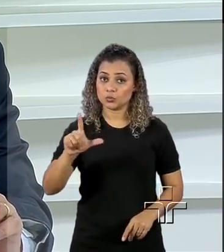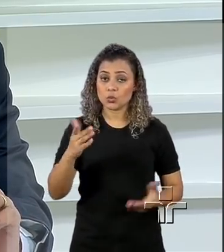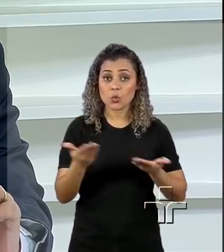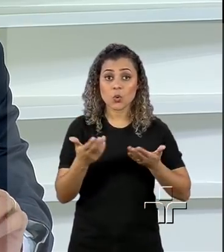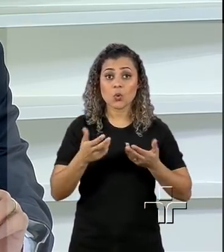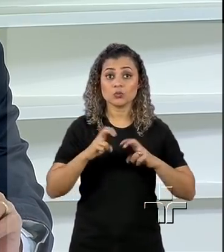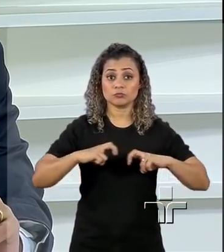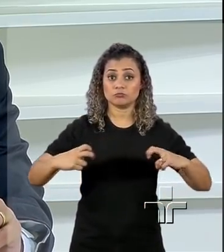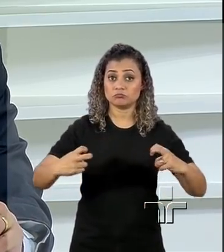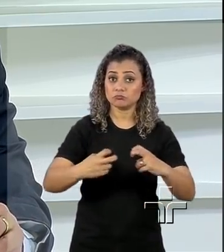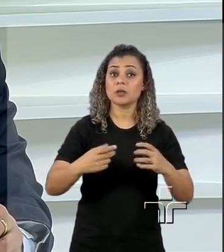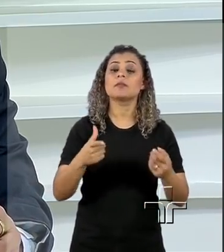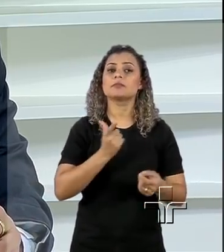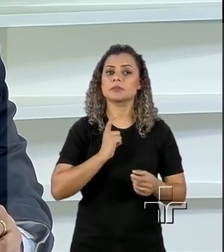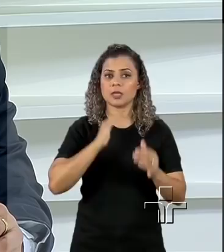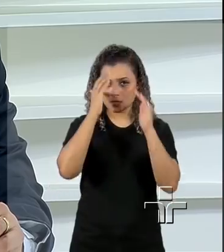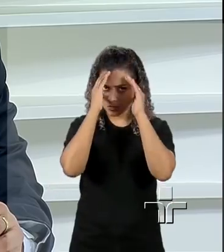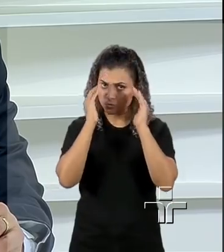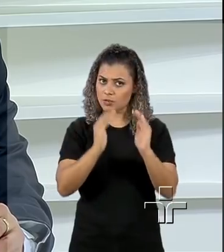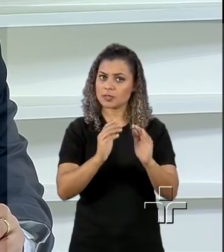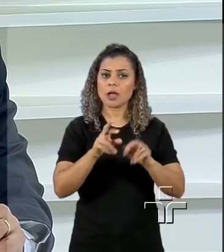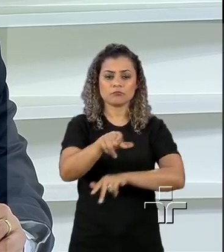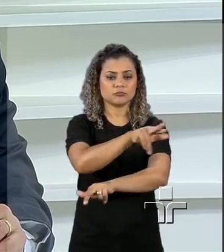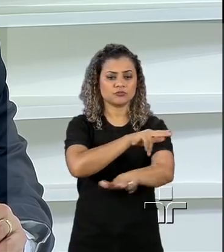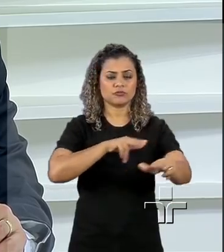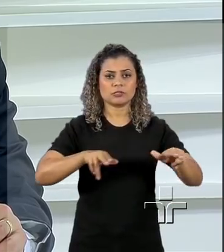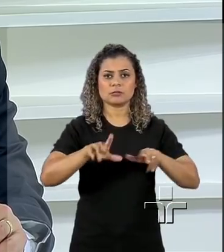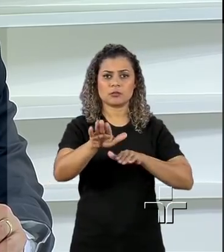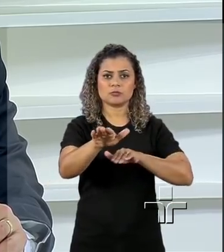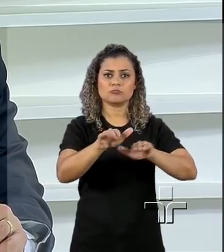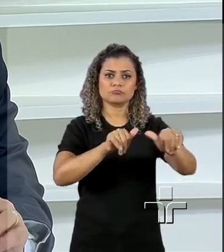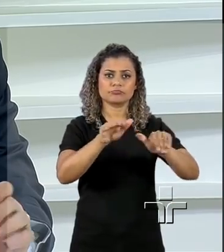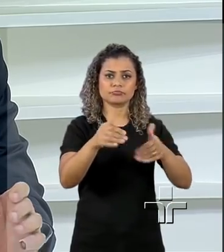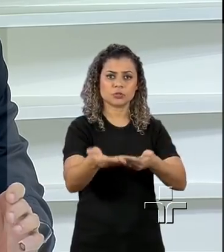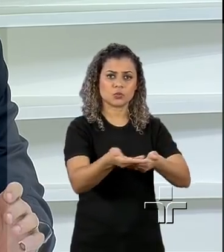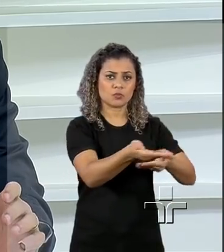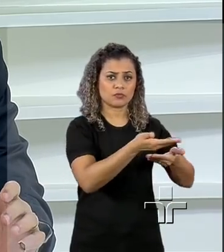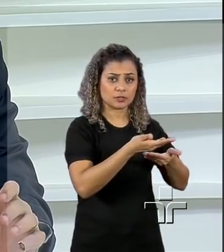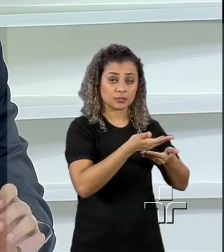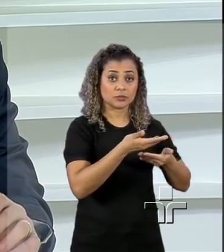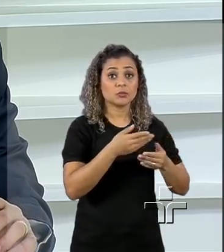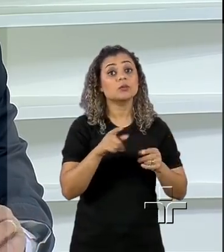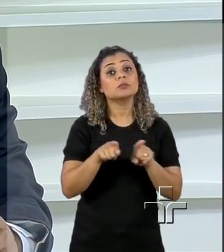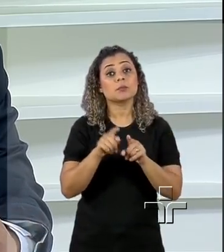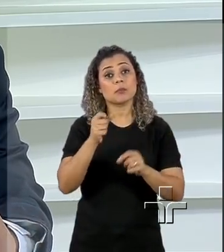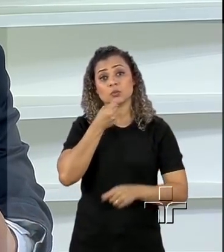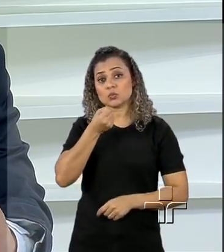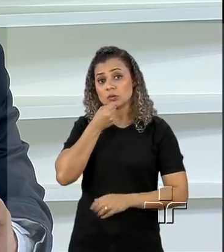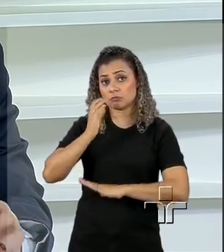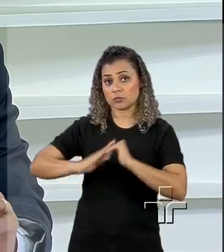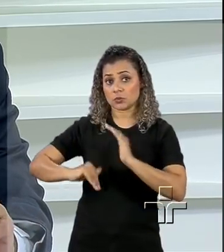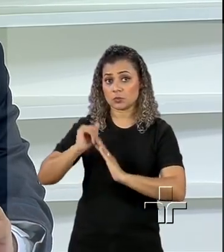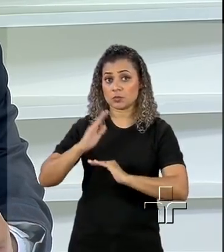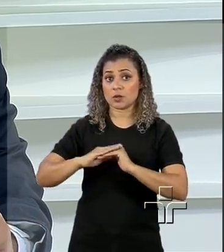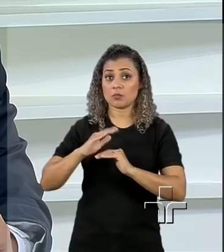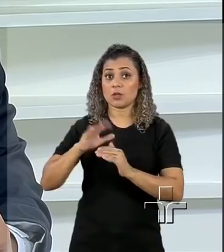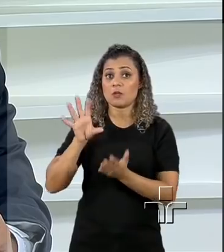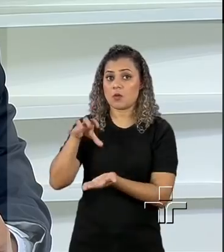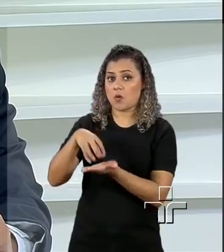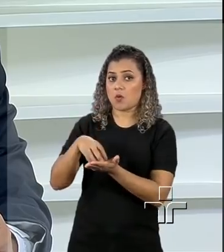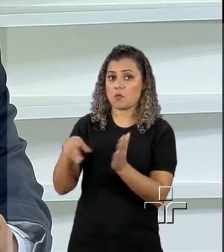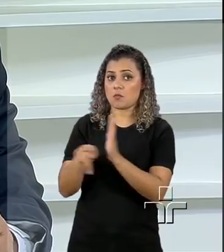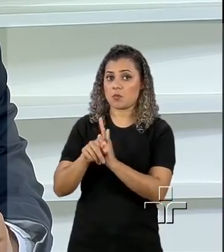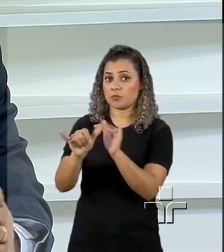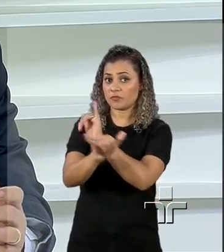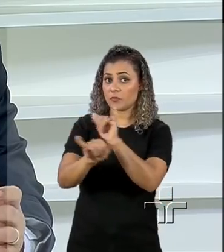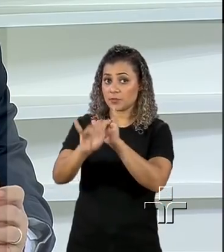entrevistadores, continuaremos a respeitar a pluralidade e a diversidade, convidando jornalistas dos principais órgãos de informação do